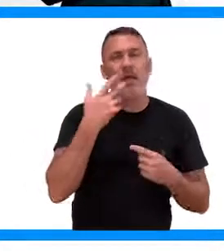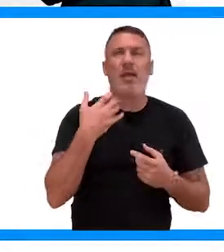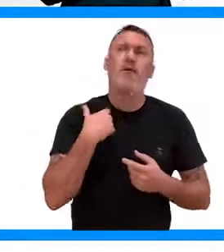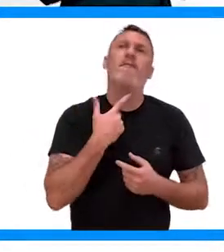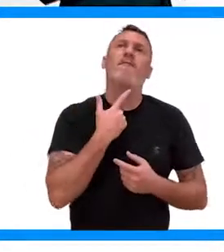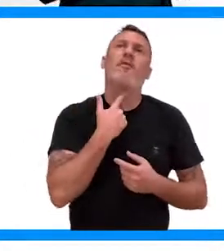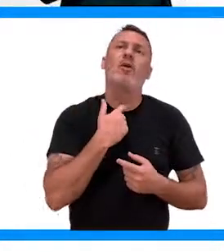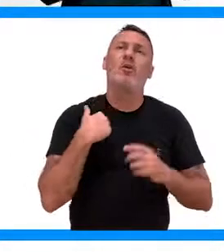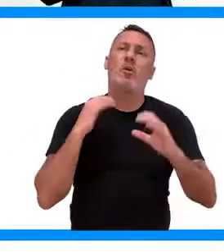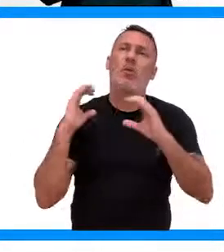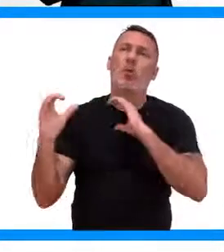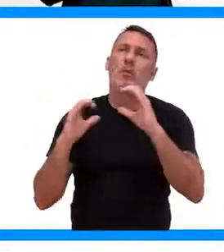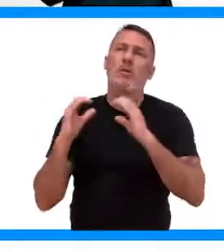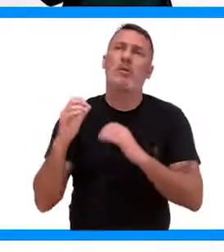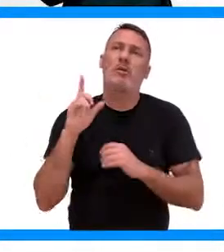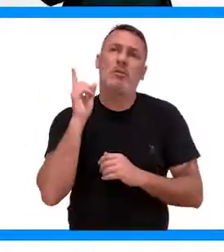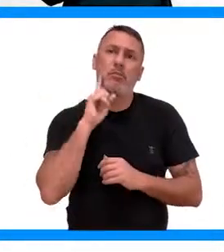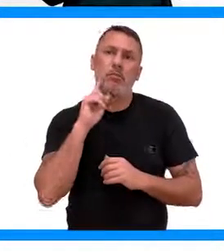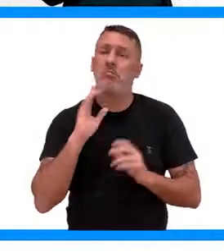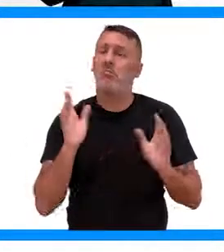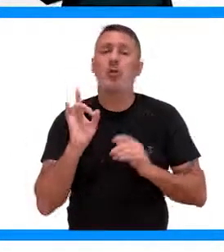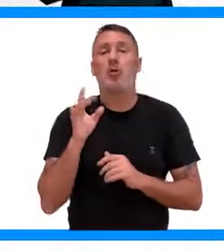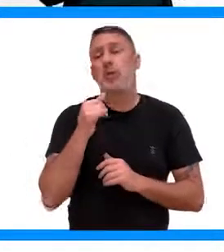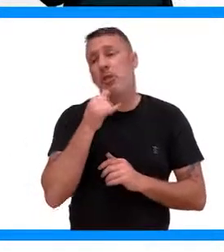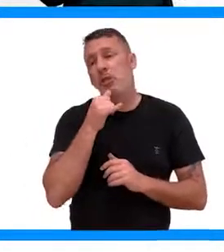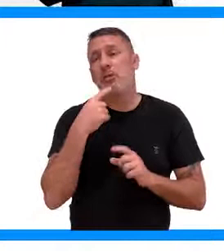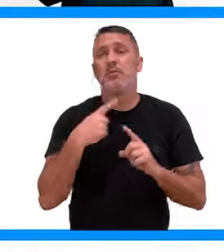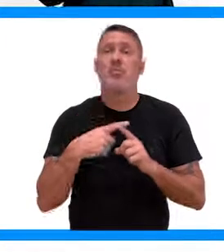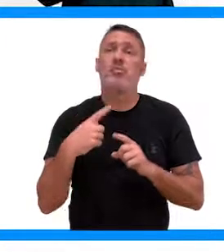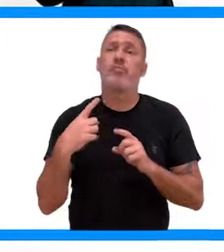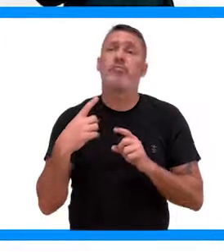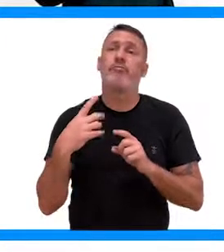o desejo de se comunicar em outra língua. Ele